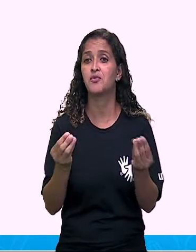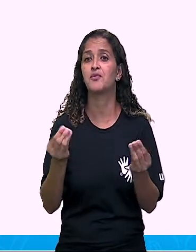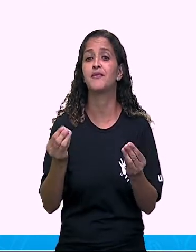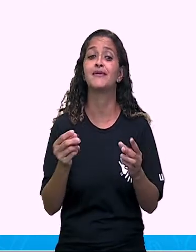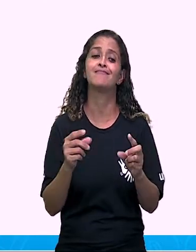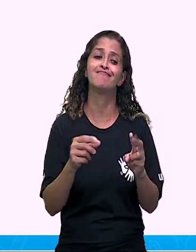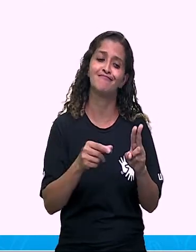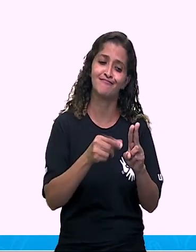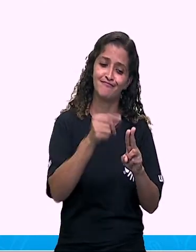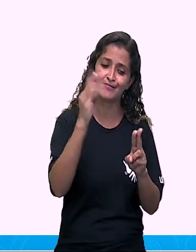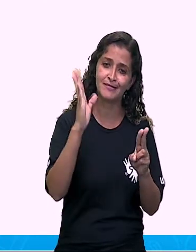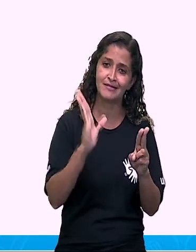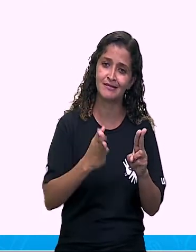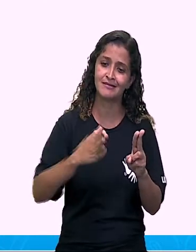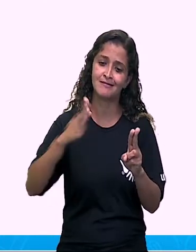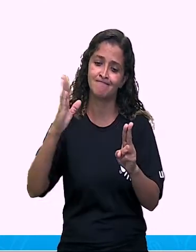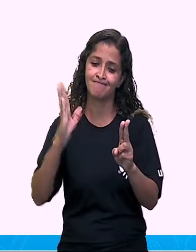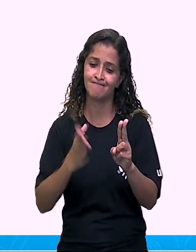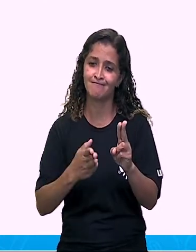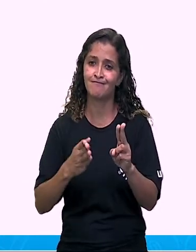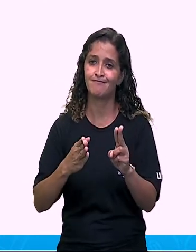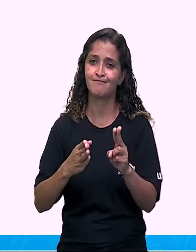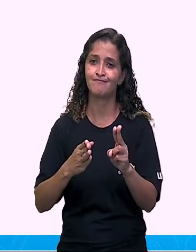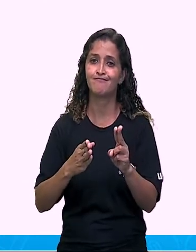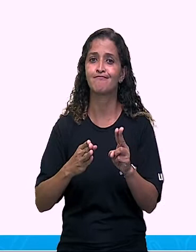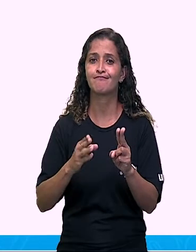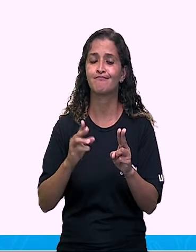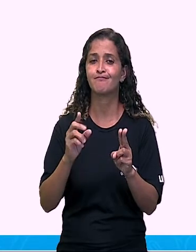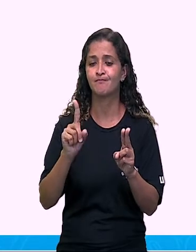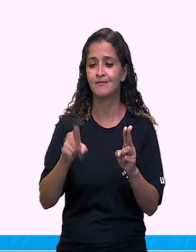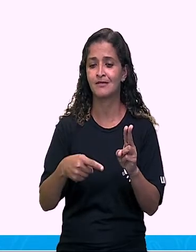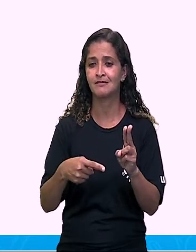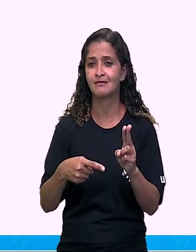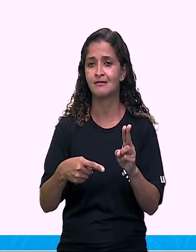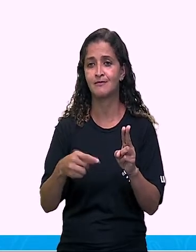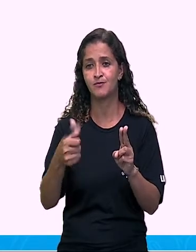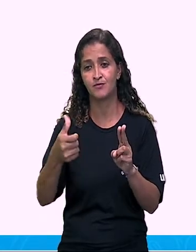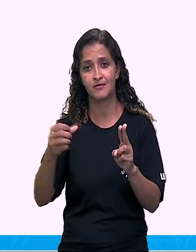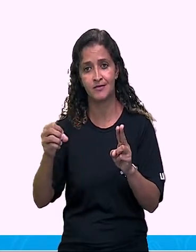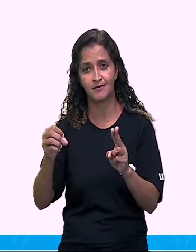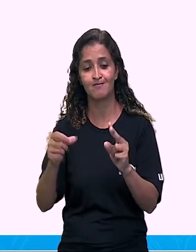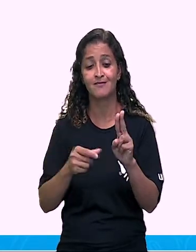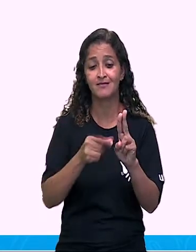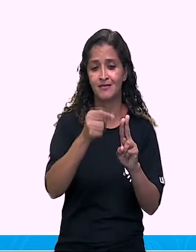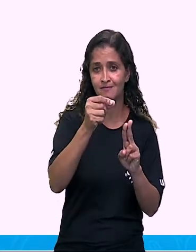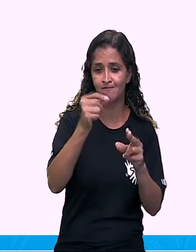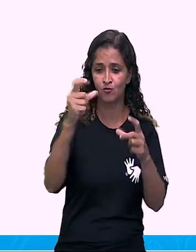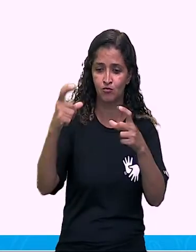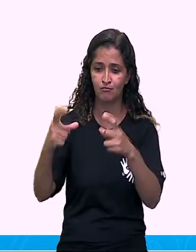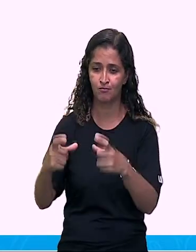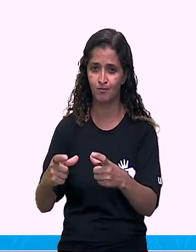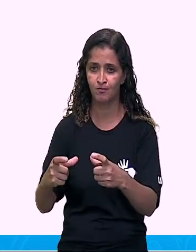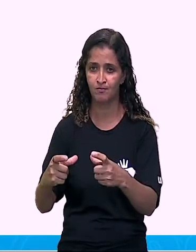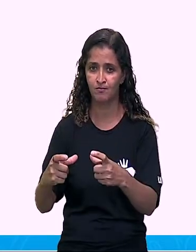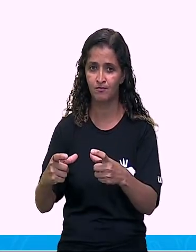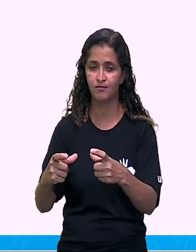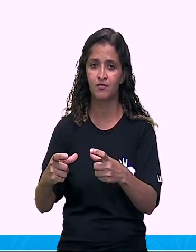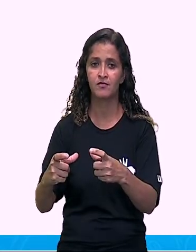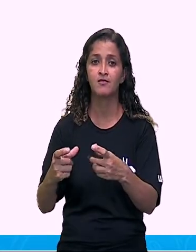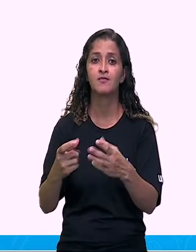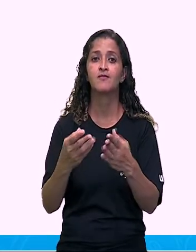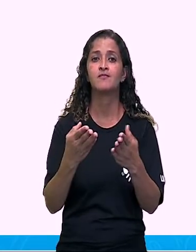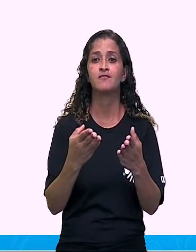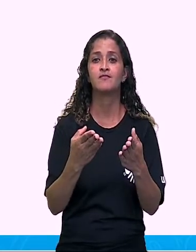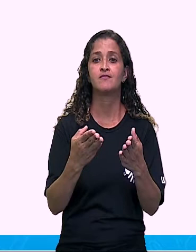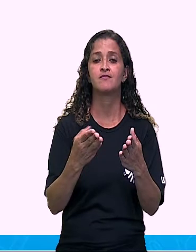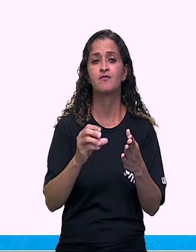dezena. Mas e aqui na casa da dezena? Eu coloco 10? Não. Aí aqui na casa da